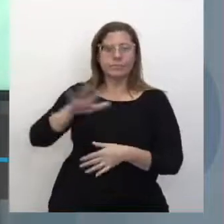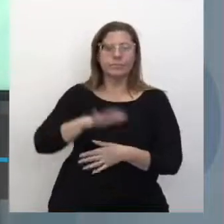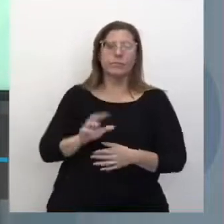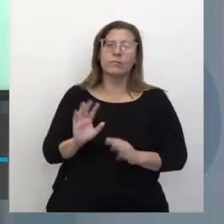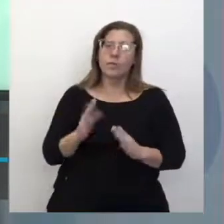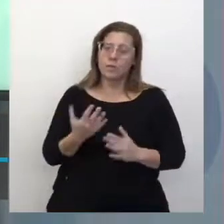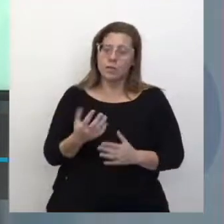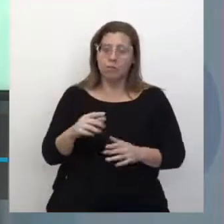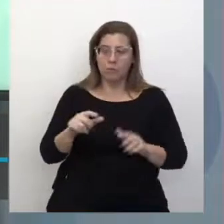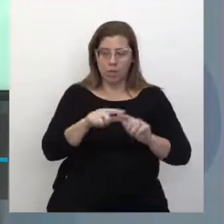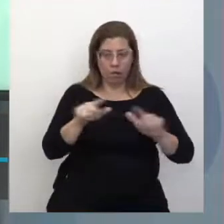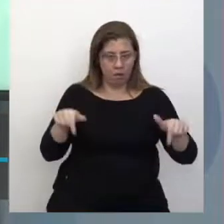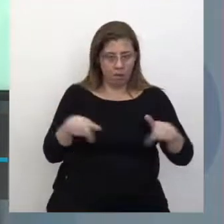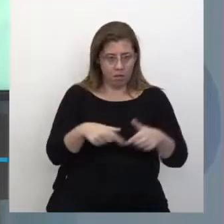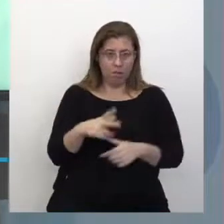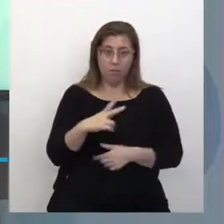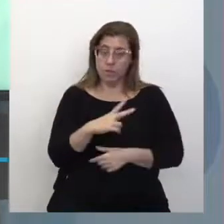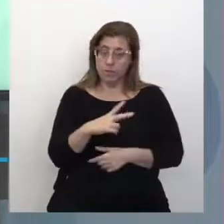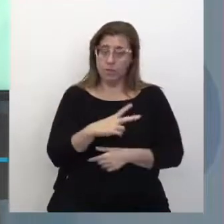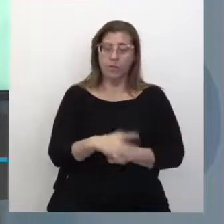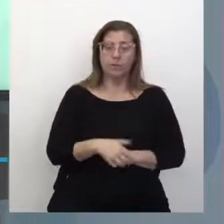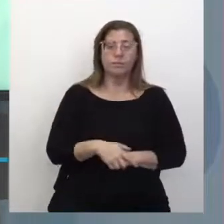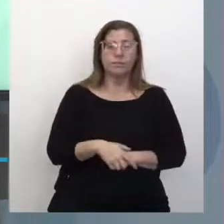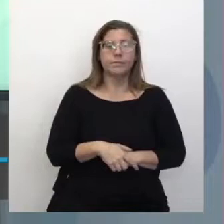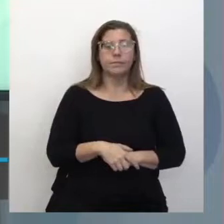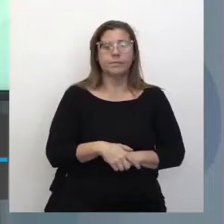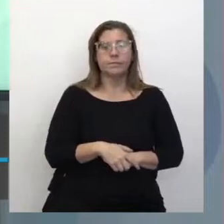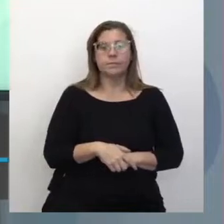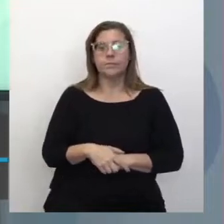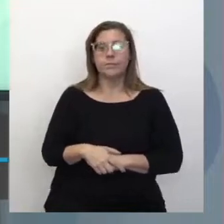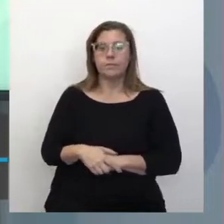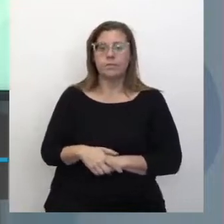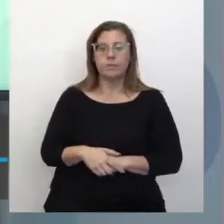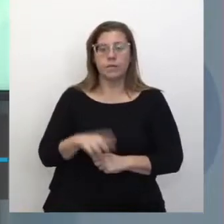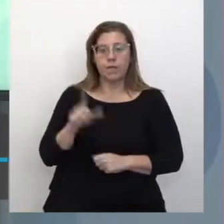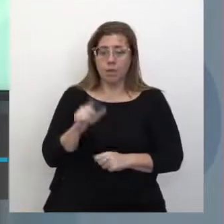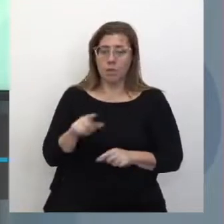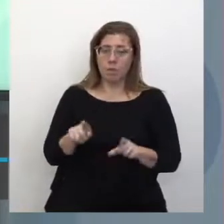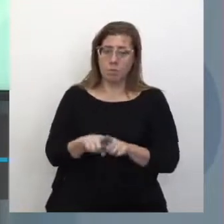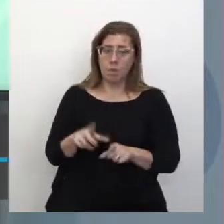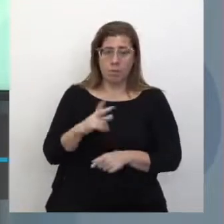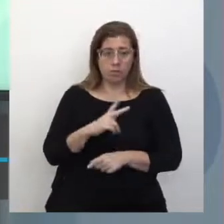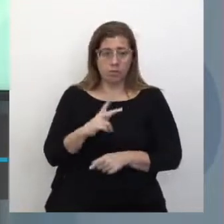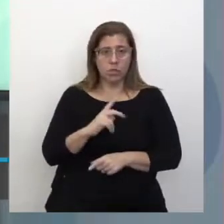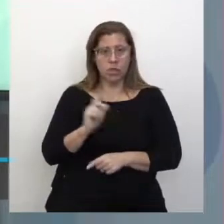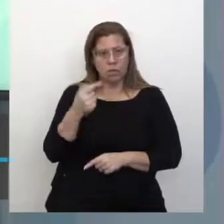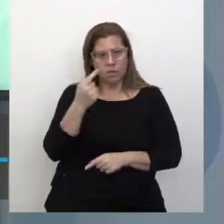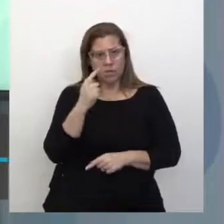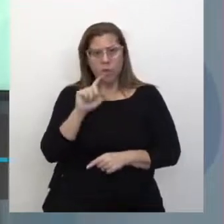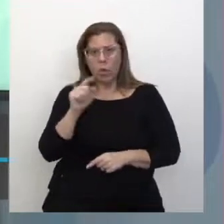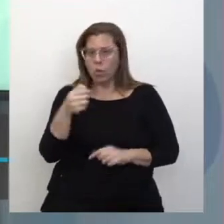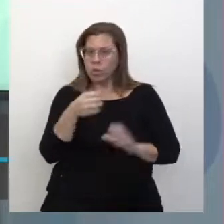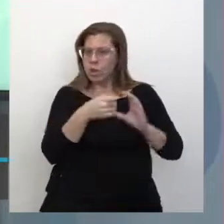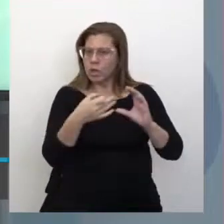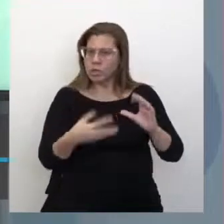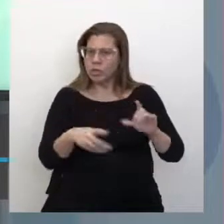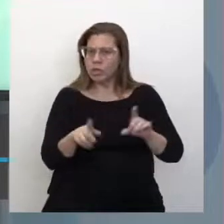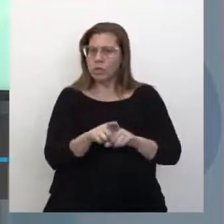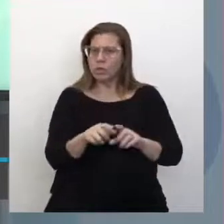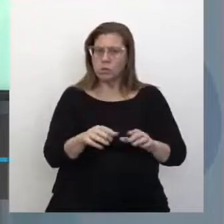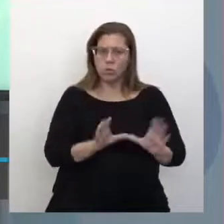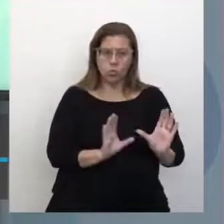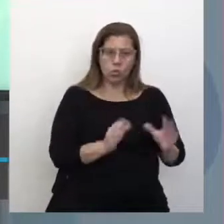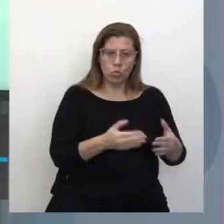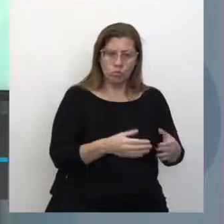são salões expositivos privados, tá bom? Além desses salões expositivos privados, depois a gente vai entrar numa outra categoria, que é a de